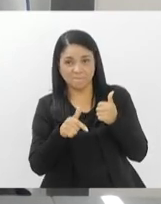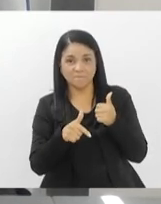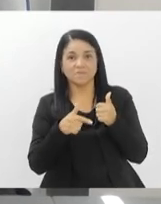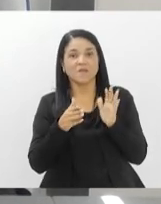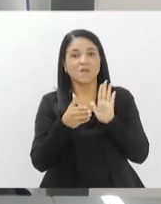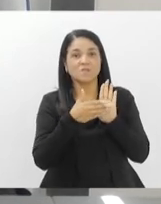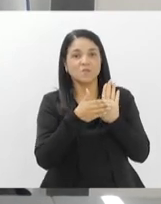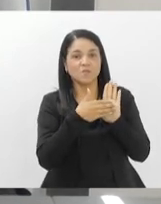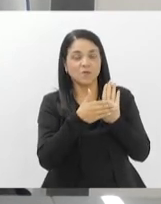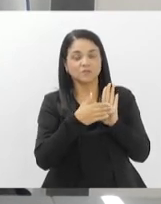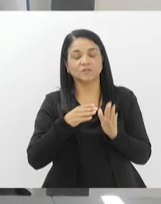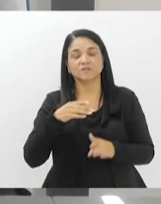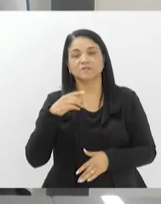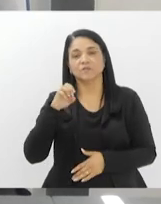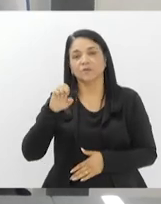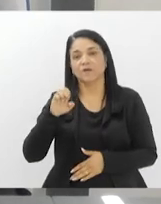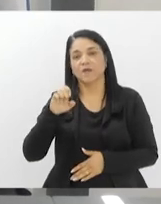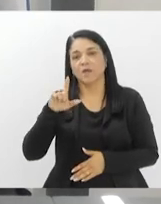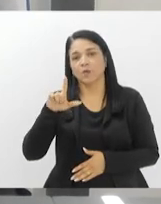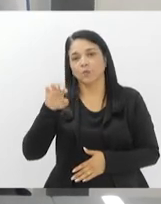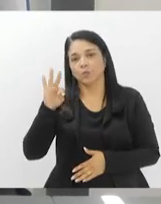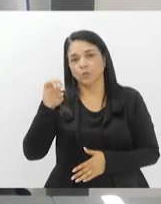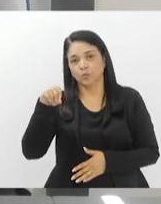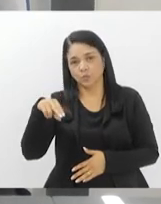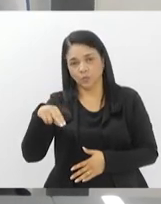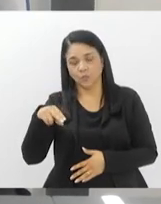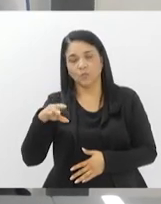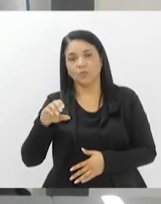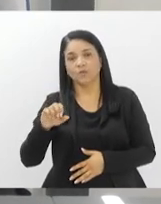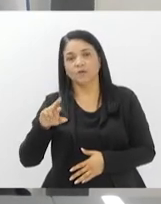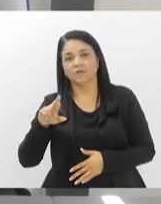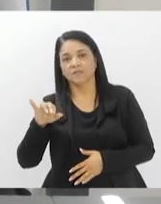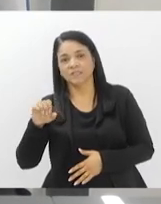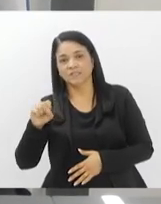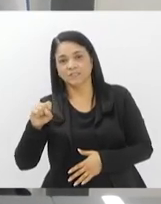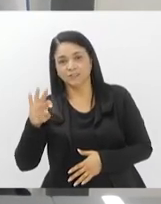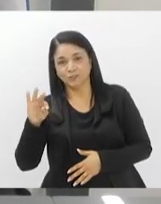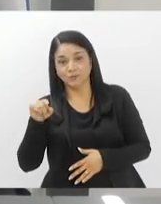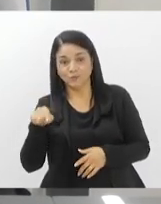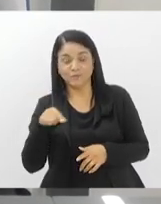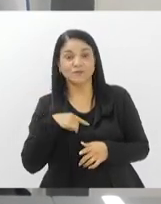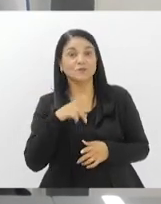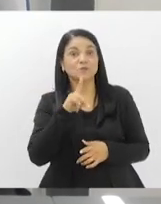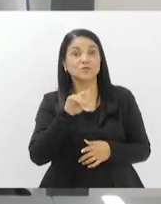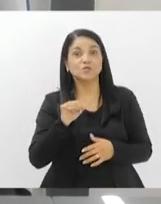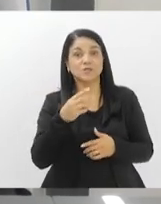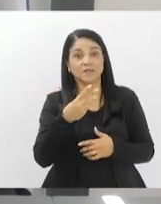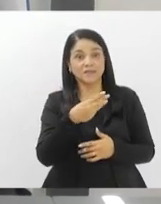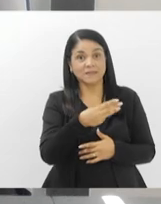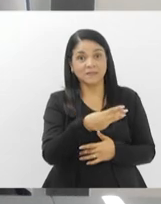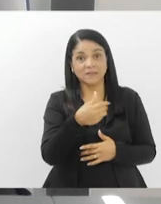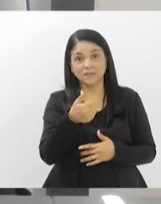proposta do deputado Elton Cristo de homenagear o conselheiro cristão é no Dia das Bruxas, 31 de outubro.